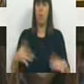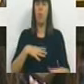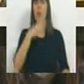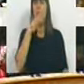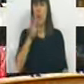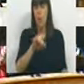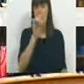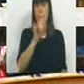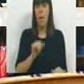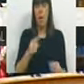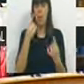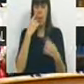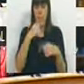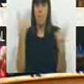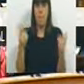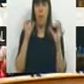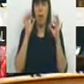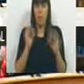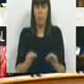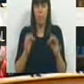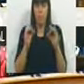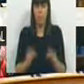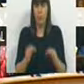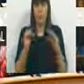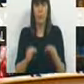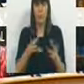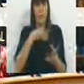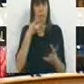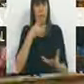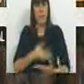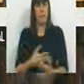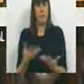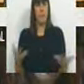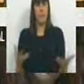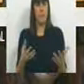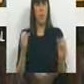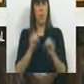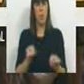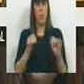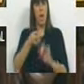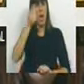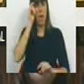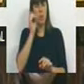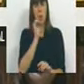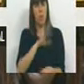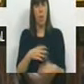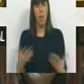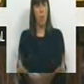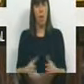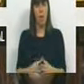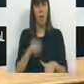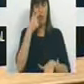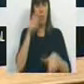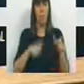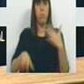digo mais, revela uma imensa e inexplicável falta de consideração